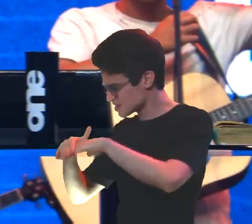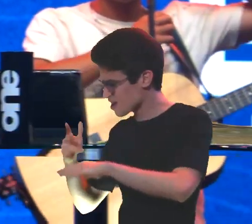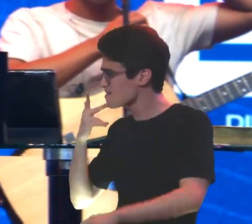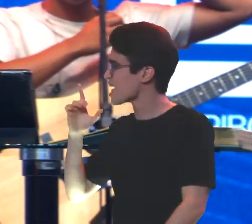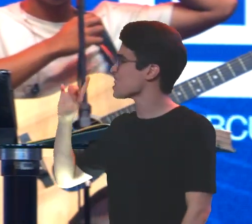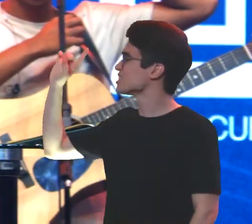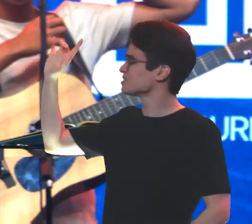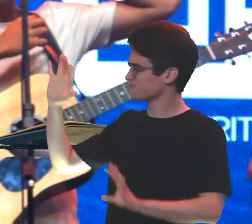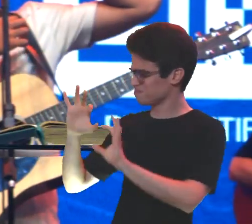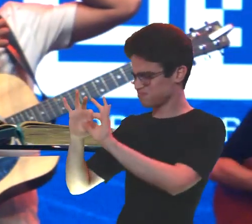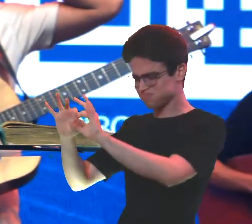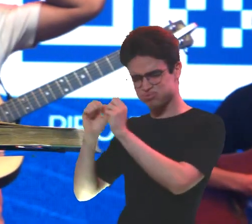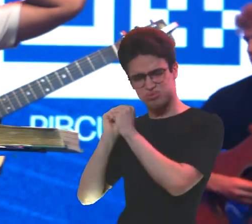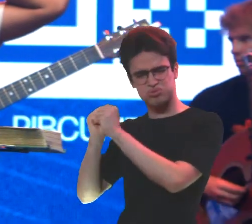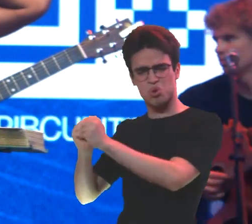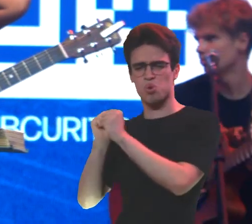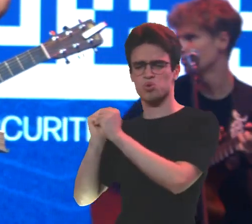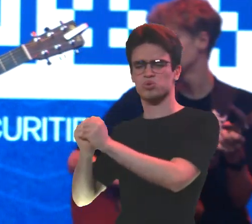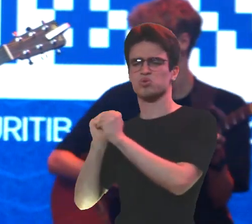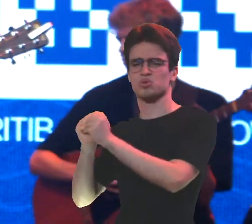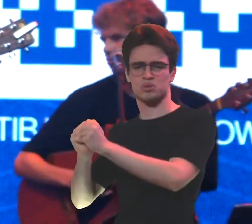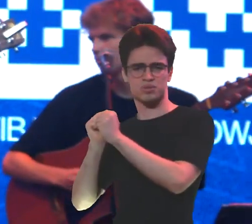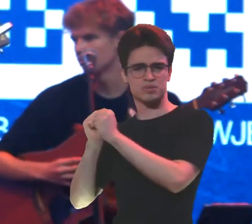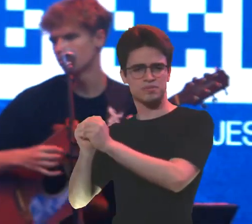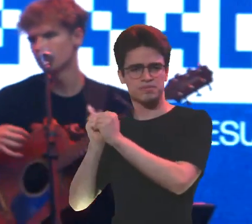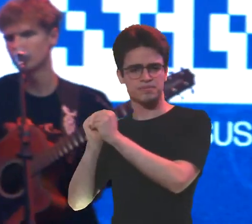comigo, conta comigo.